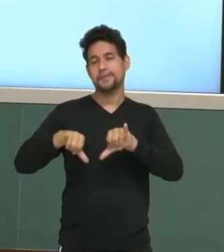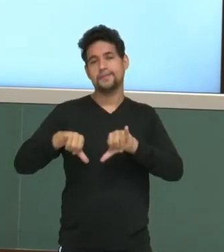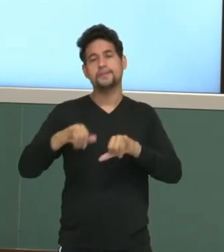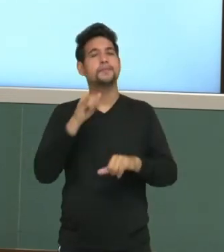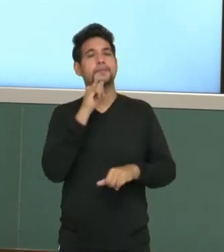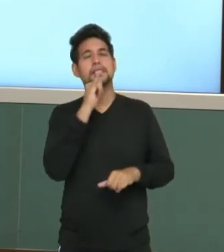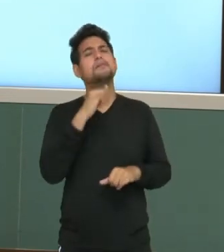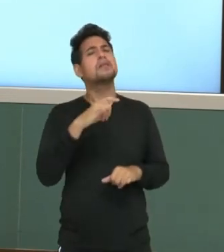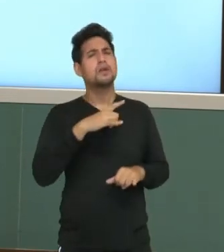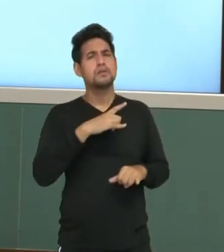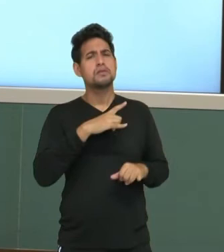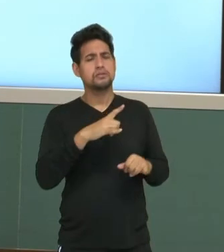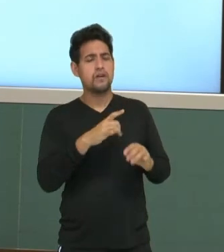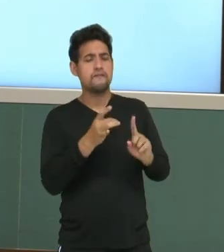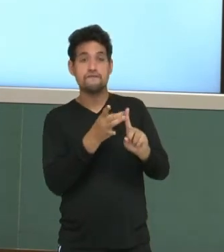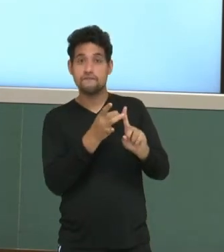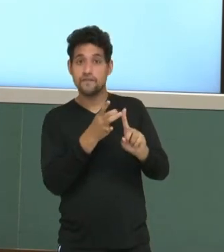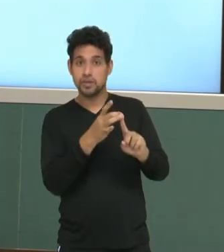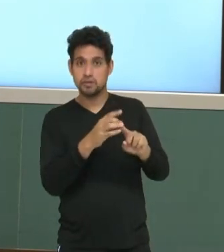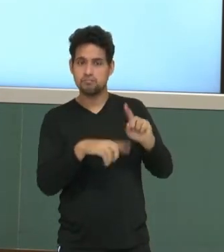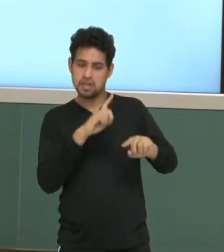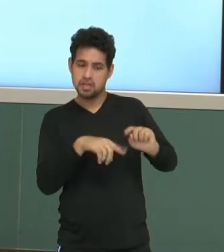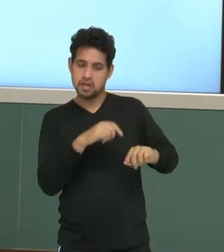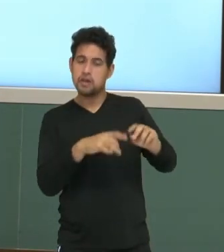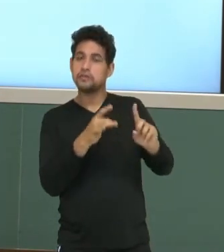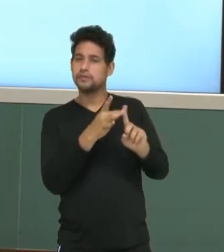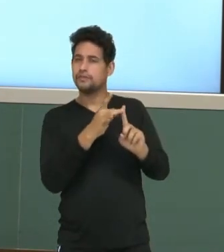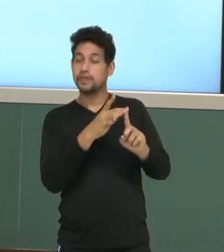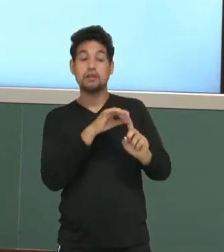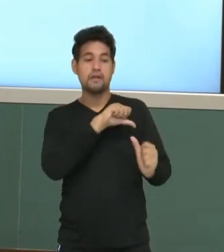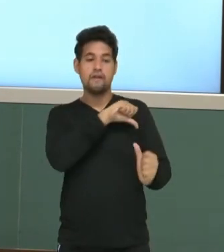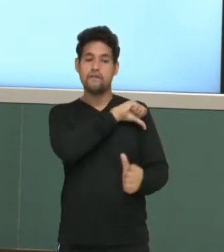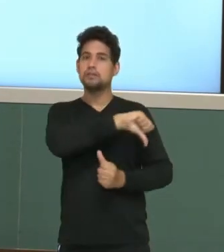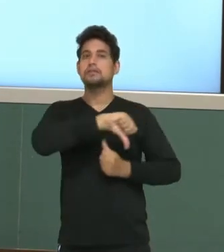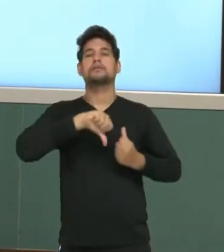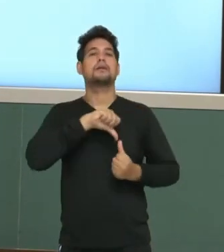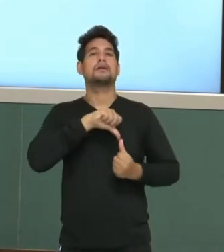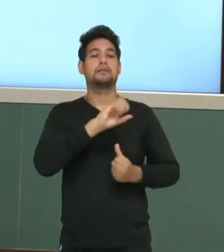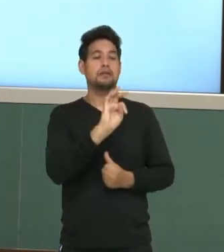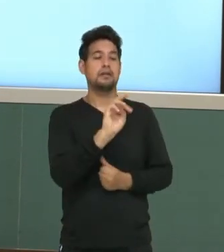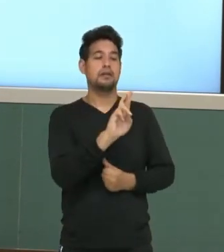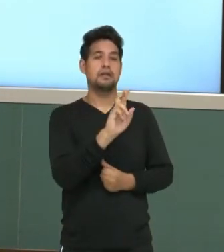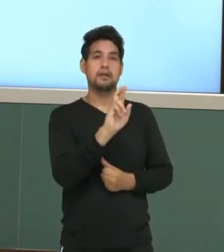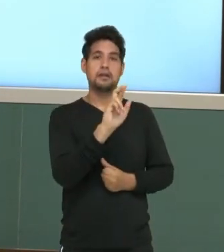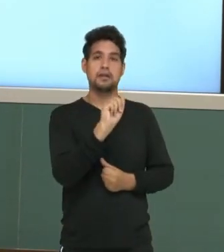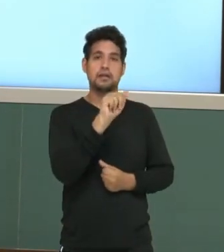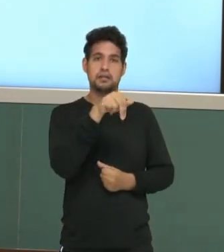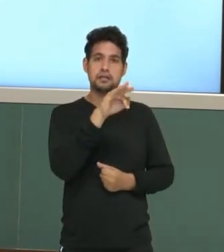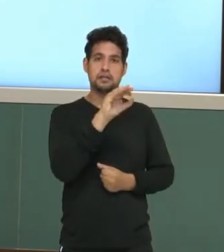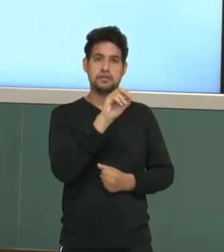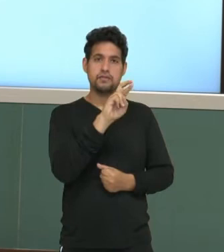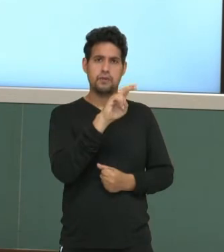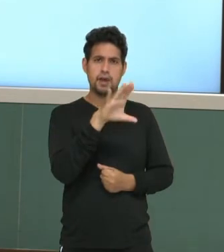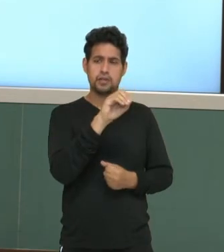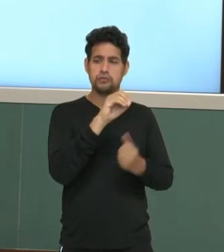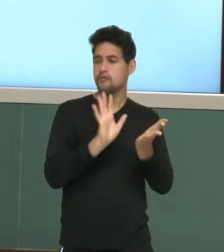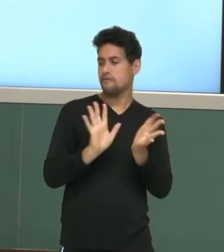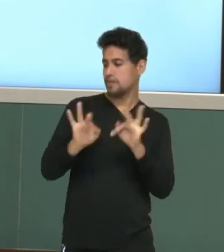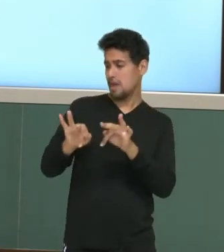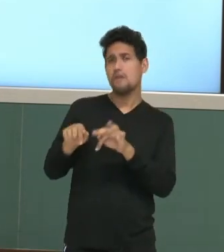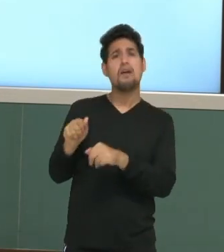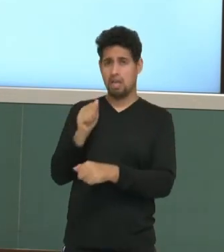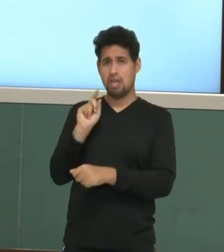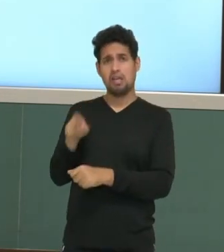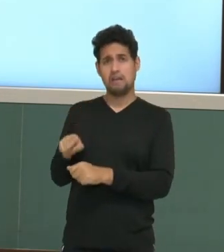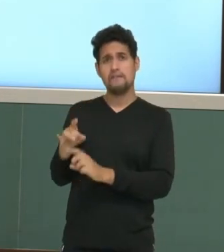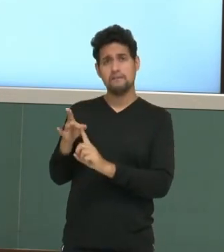eu tenho um objeto feito de vidro. Ele foi transformado. No final do processo, ele continua sendo de vidro.